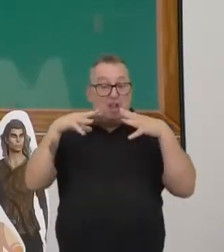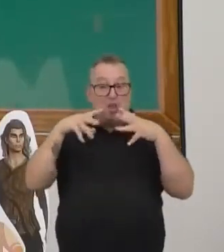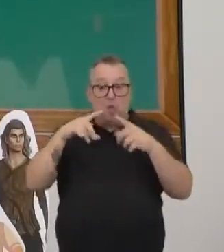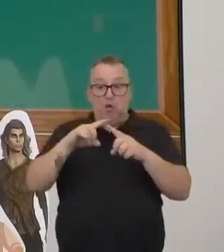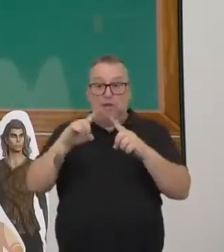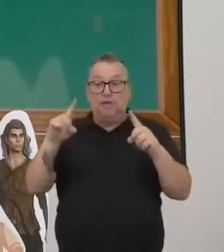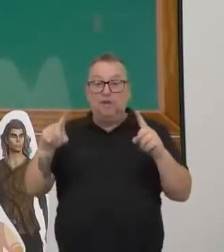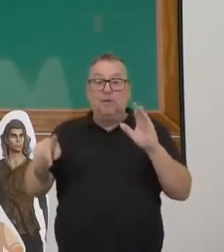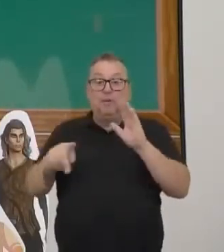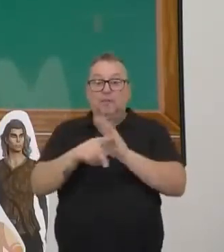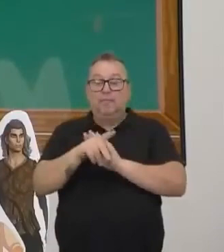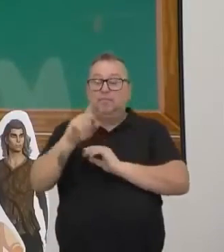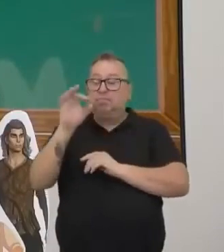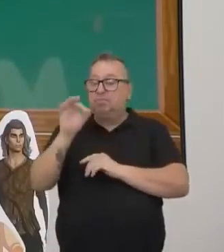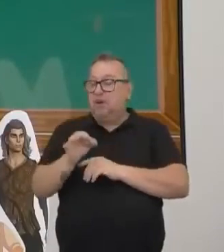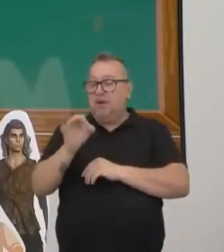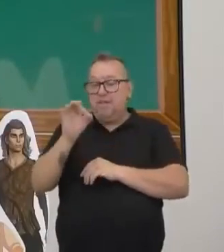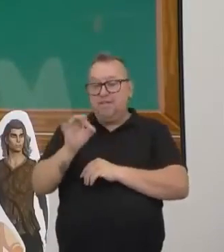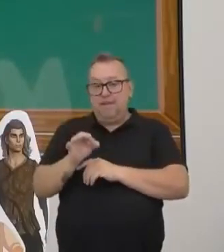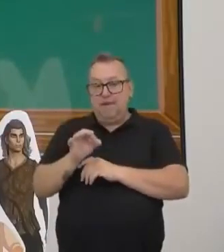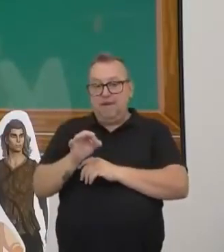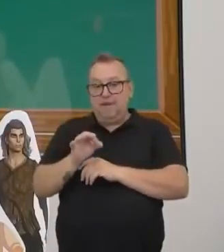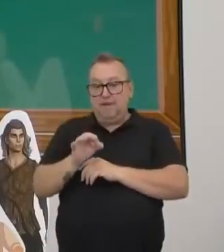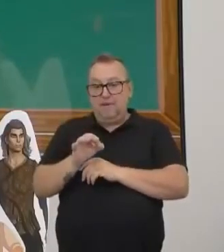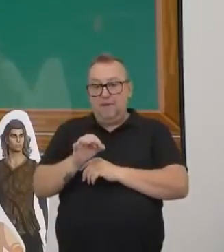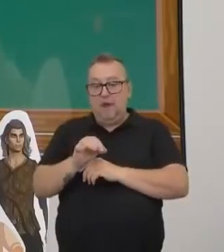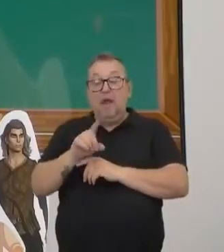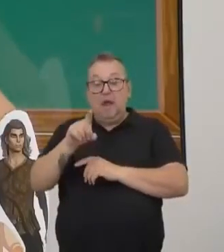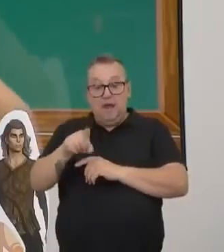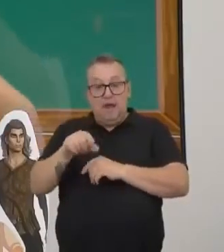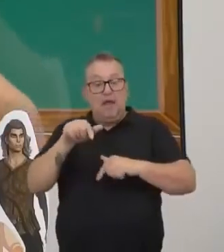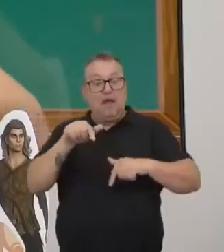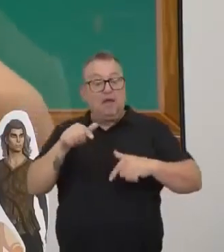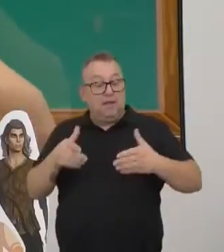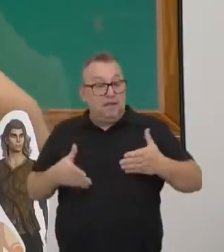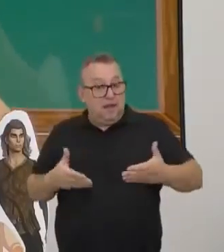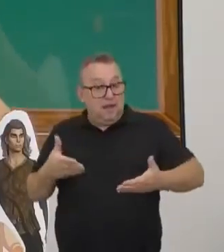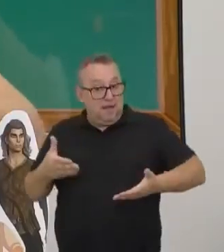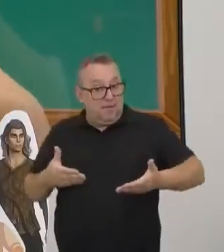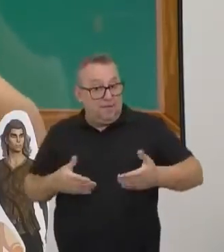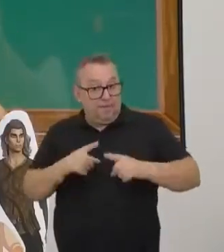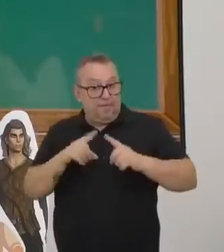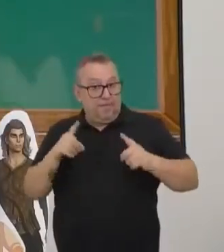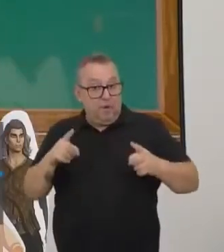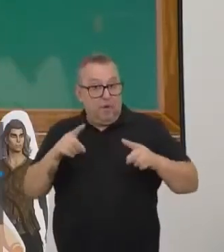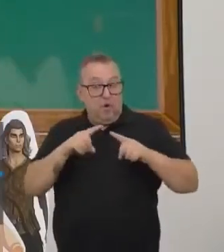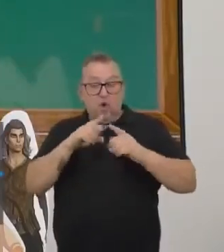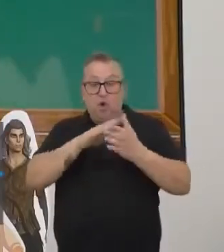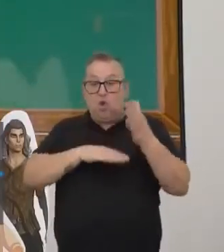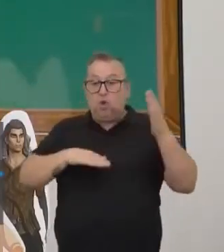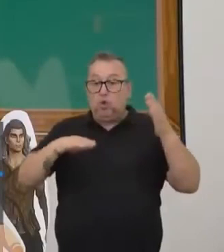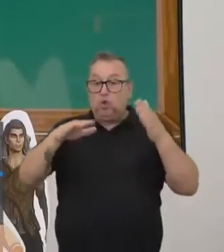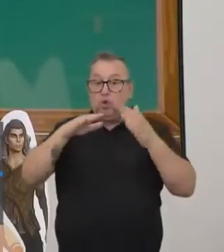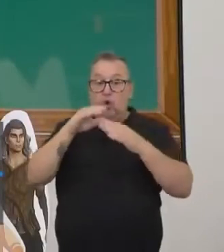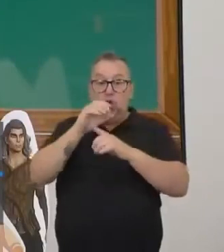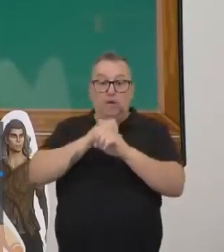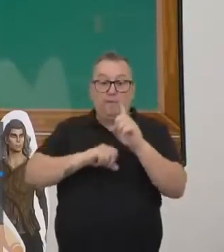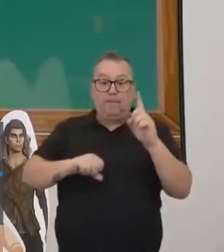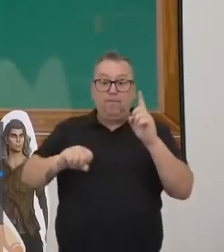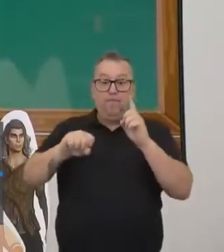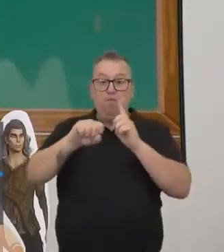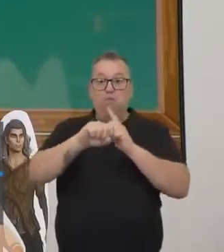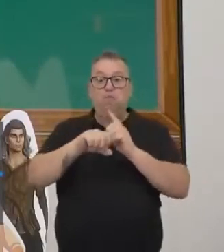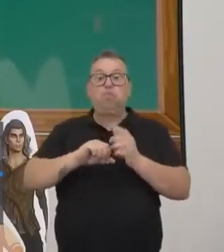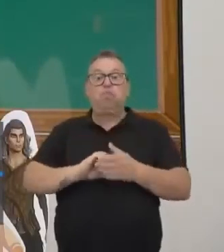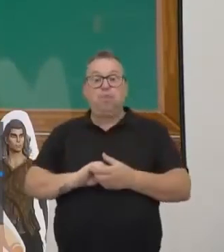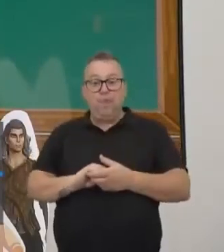perfeito o que o professor José Luiz falou. Esses servos aqui, eles eram a estrutura, eles seguravam toda a sociedade.